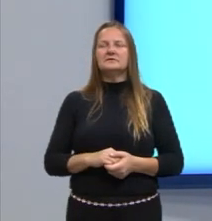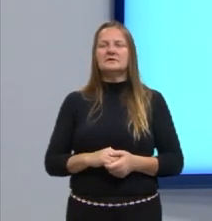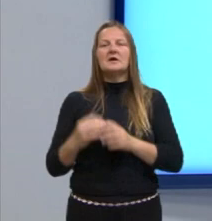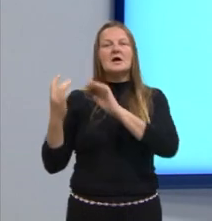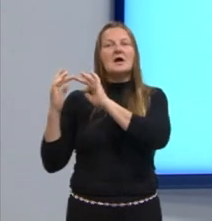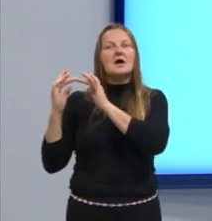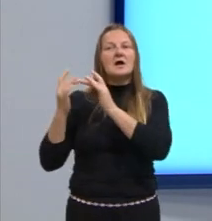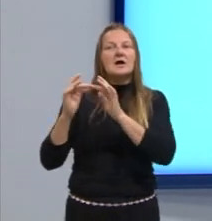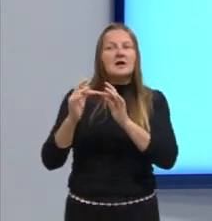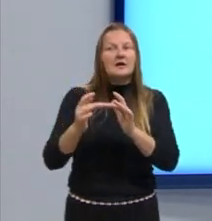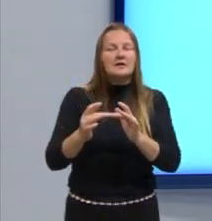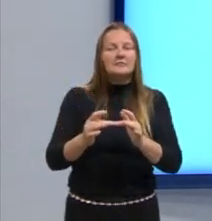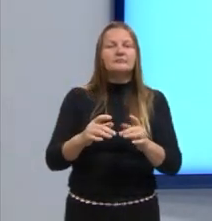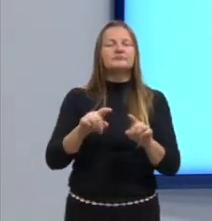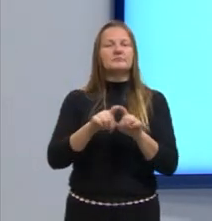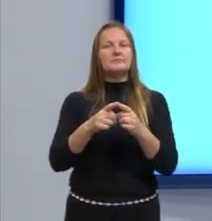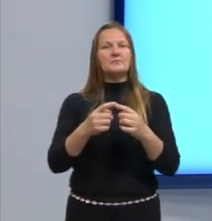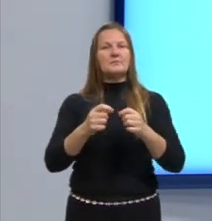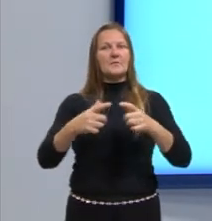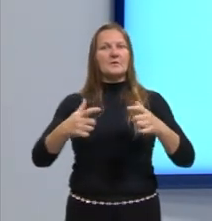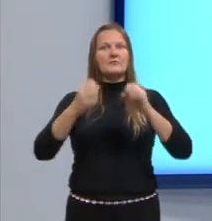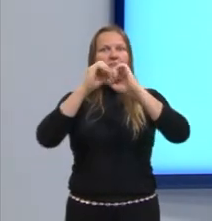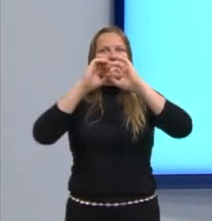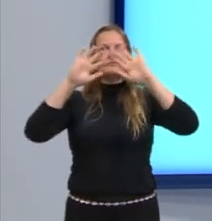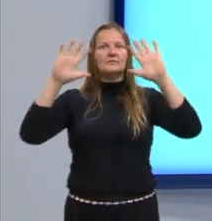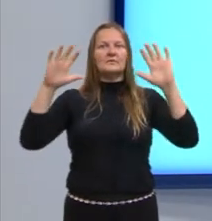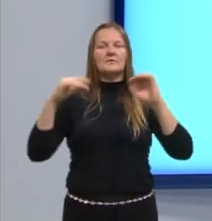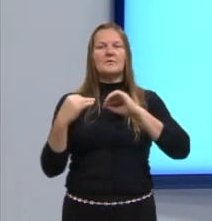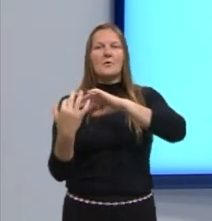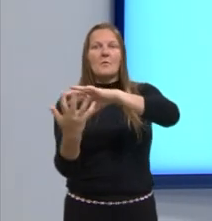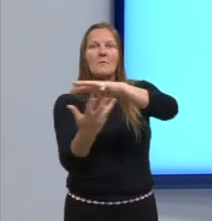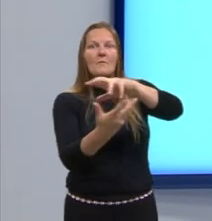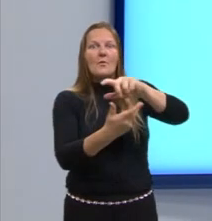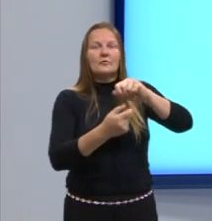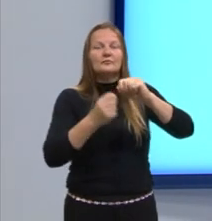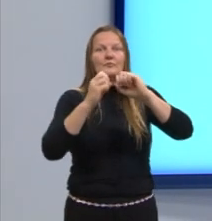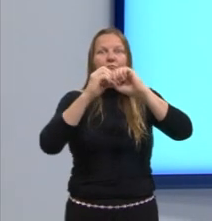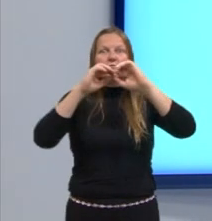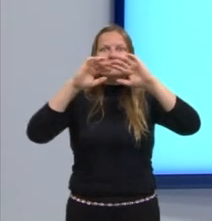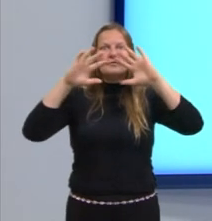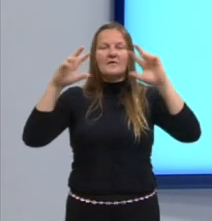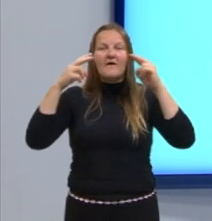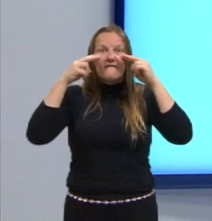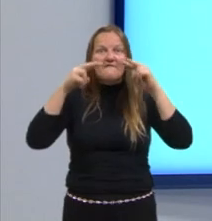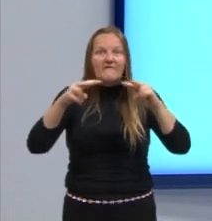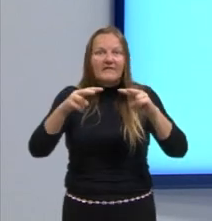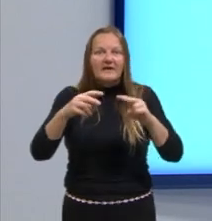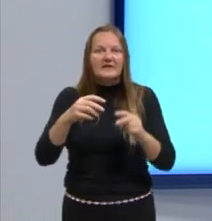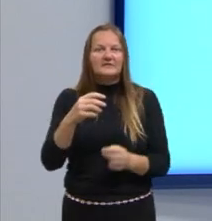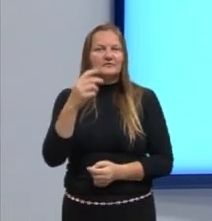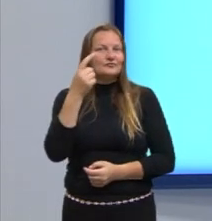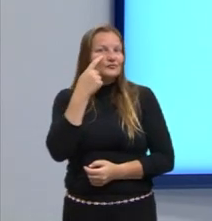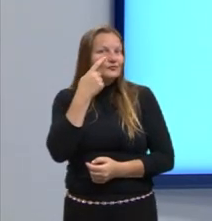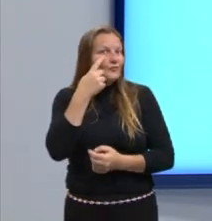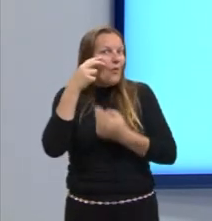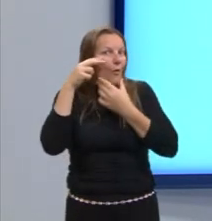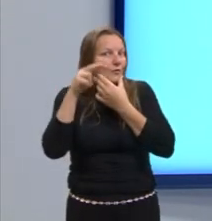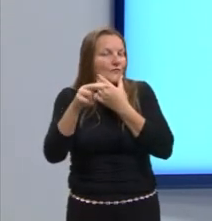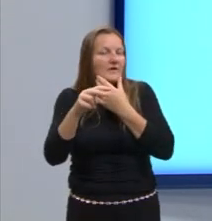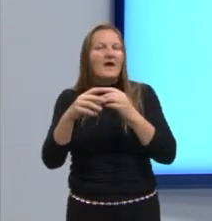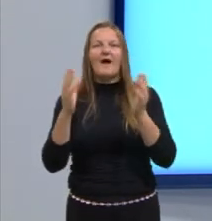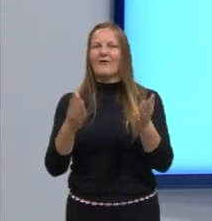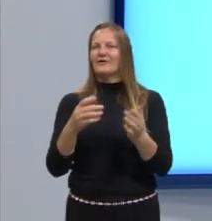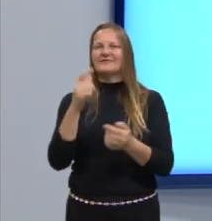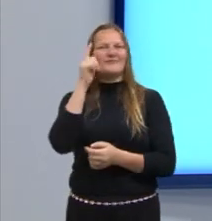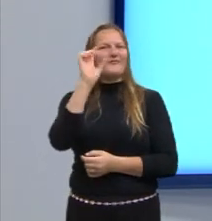clássica a gente trabalhava maioritariamente com o mundo macroscópico onde a gente conseguia ver as coisas é que a gente já